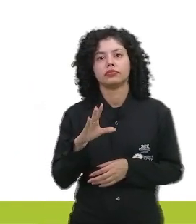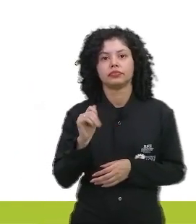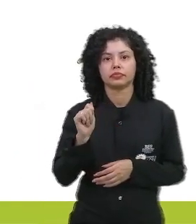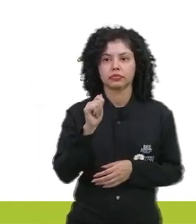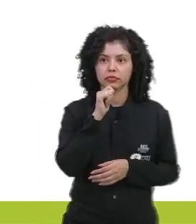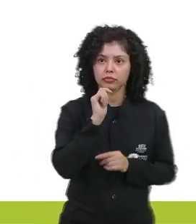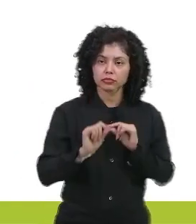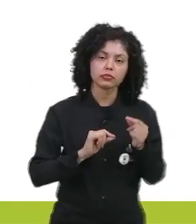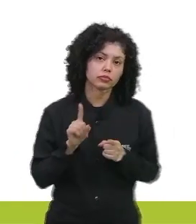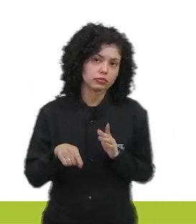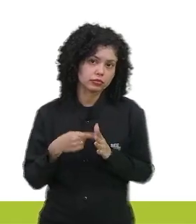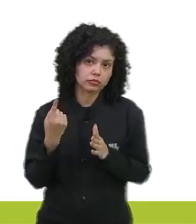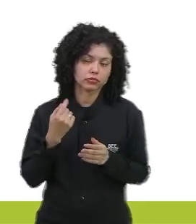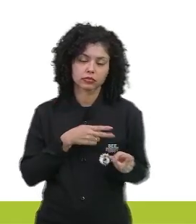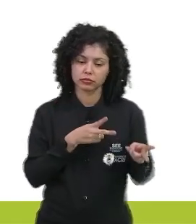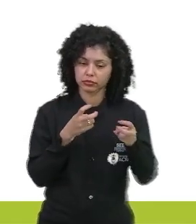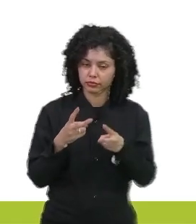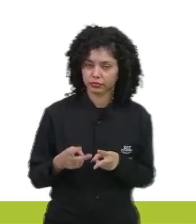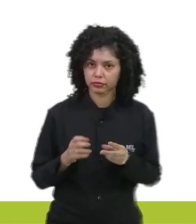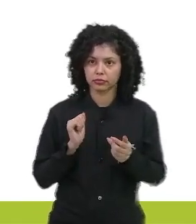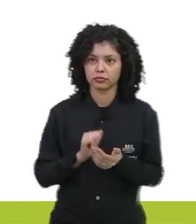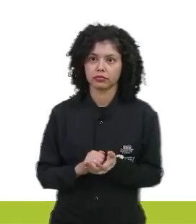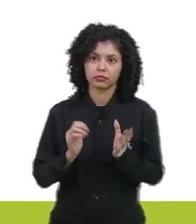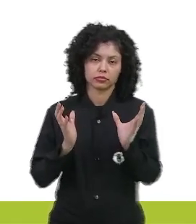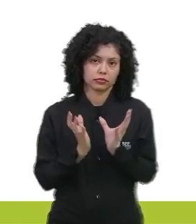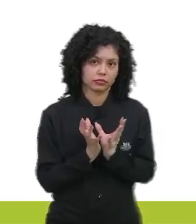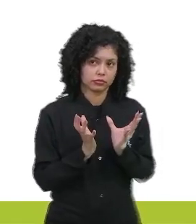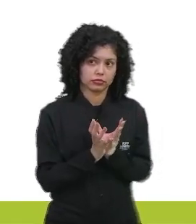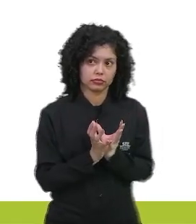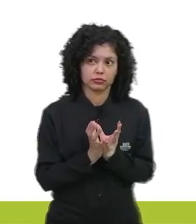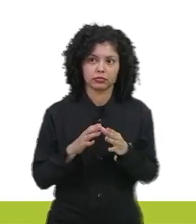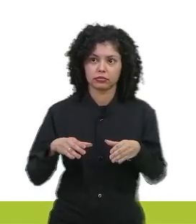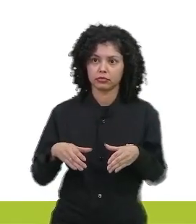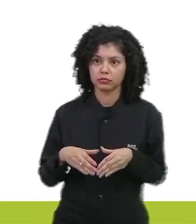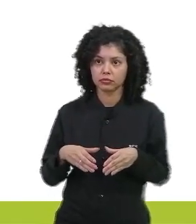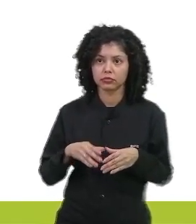transesterificação? Primeiro, eu tenho que perceber que esse grupamento aqui, ó,